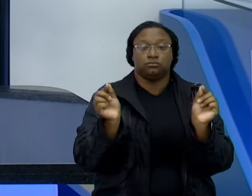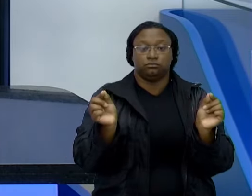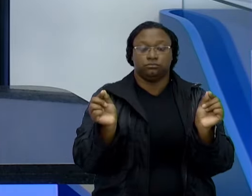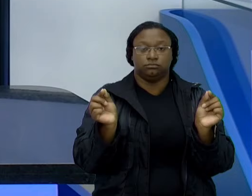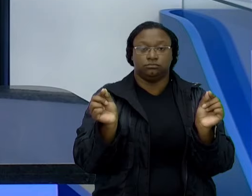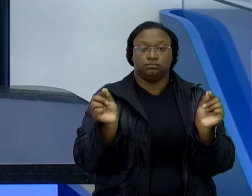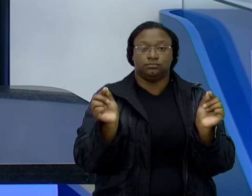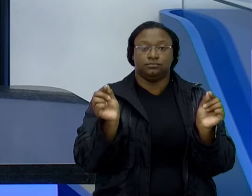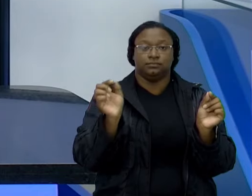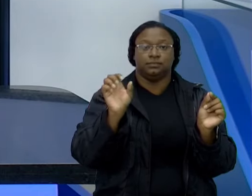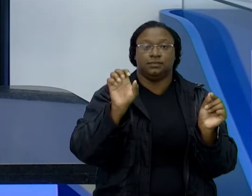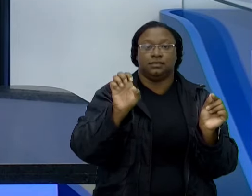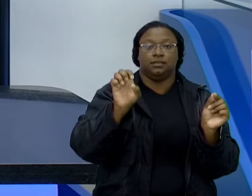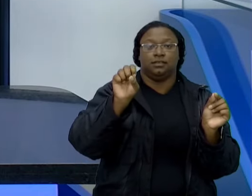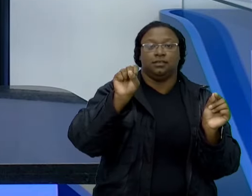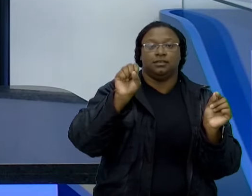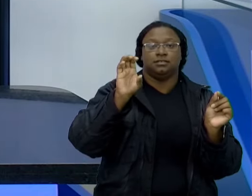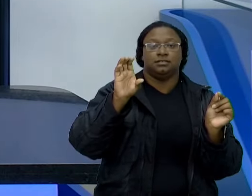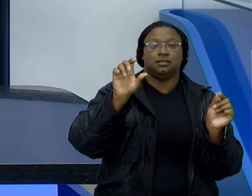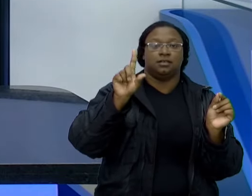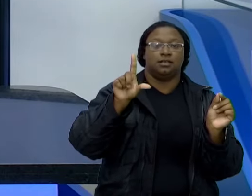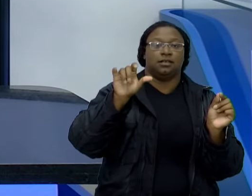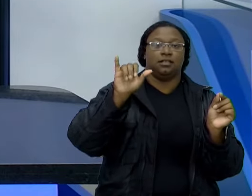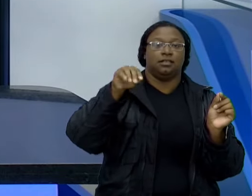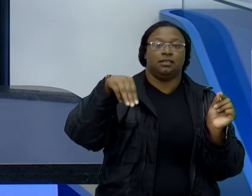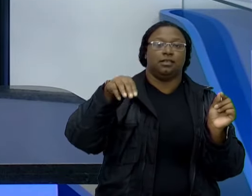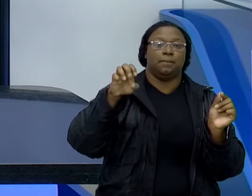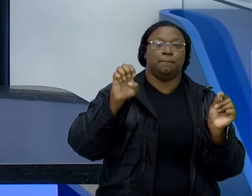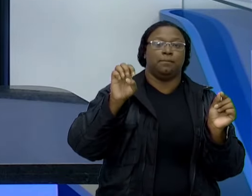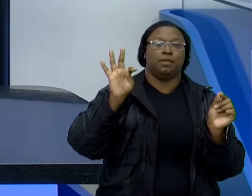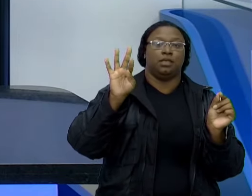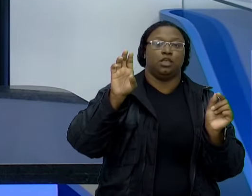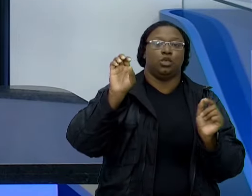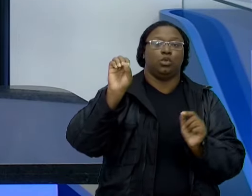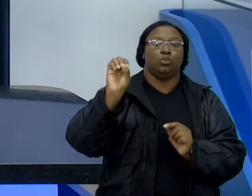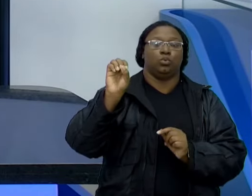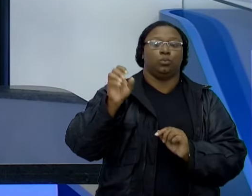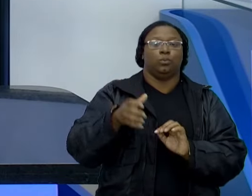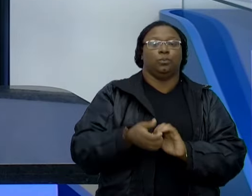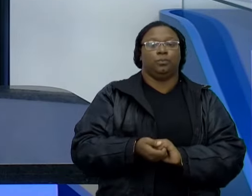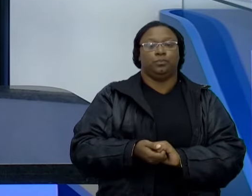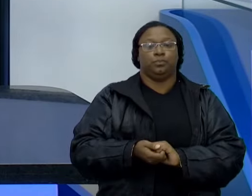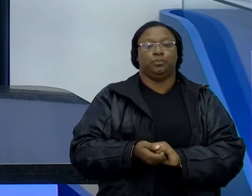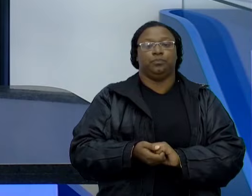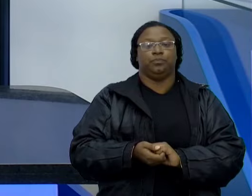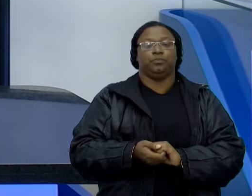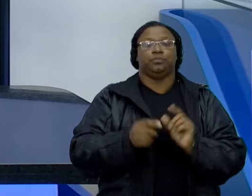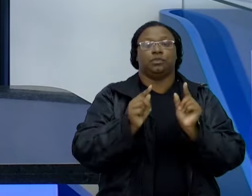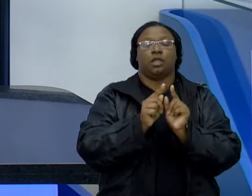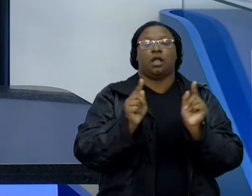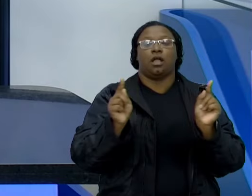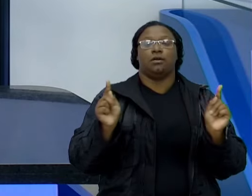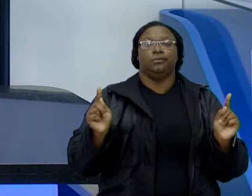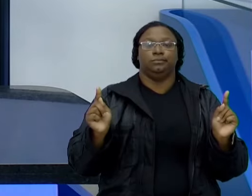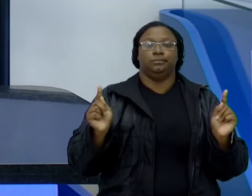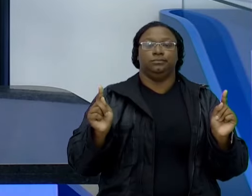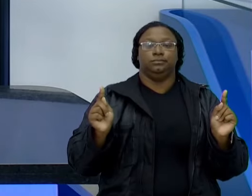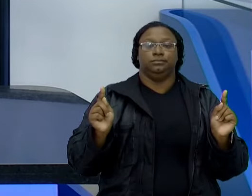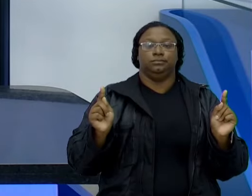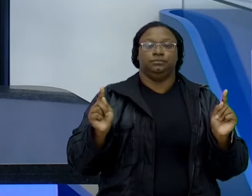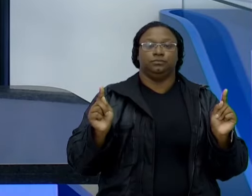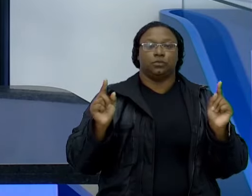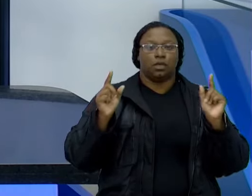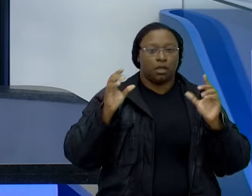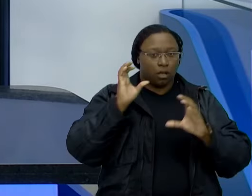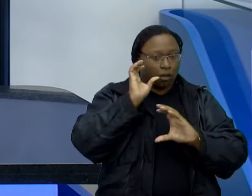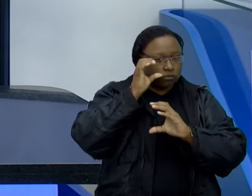um escalímetro. Falei de luxímetro e agora eu estou falando de escalímetro. A câmera vai